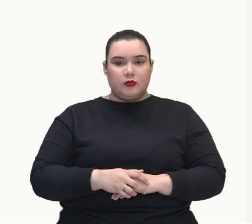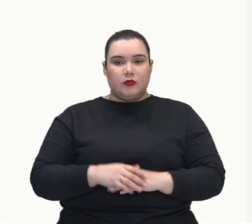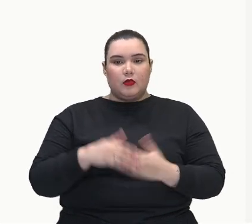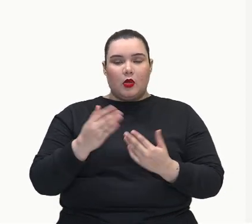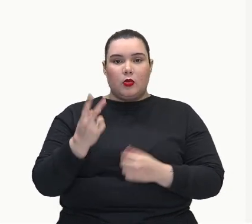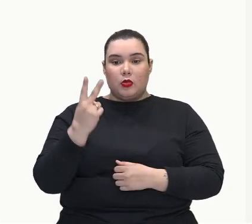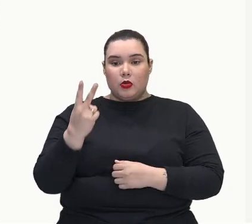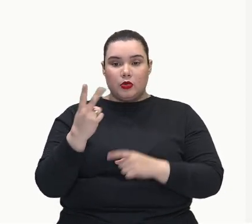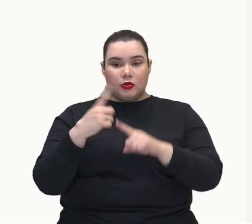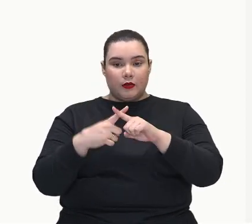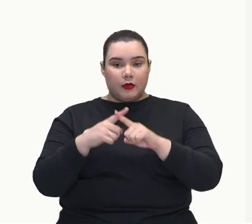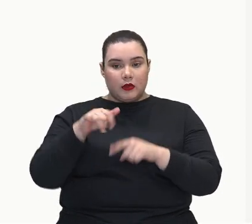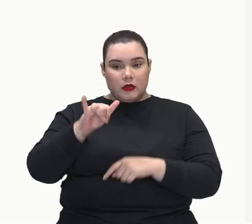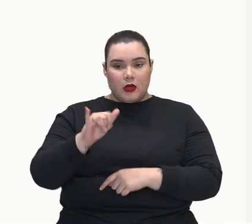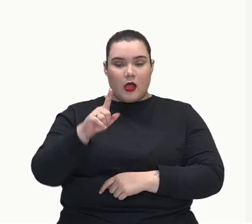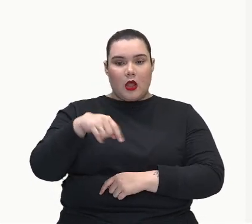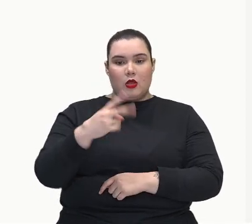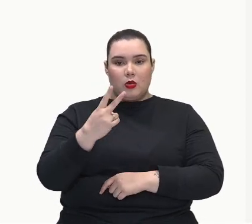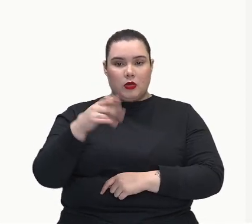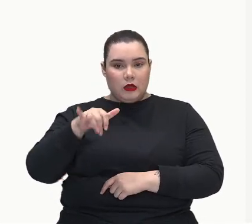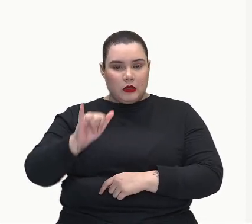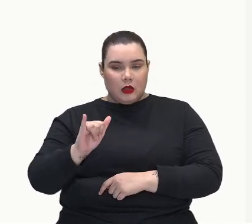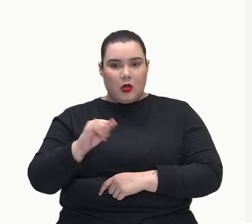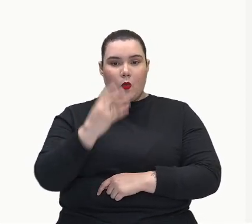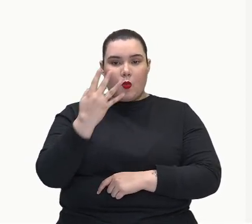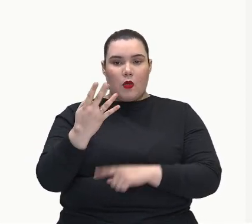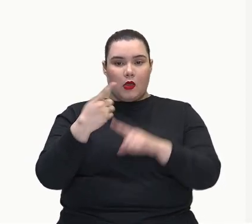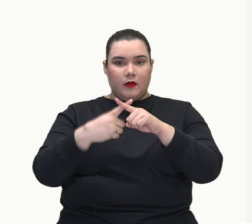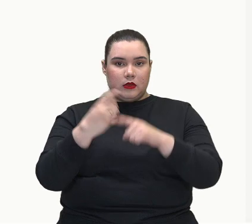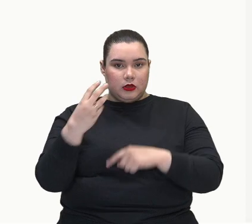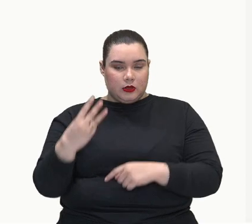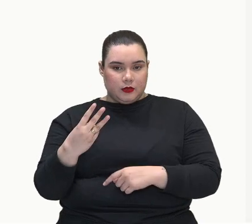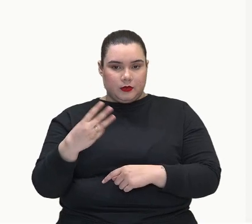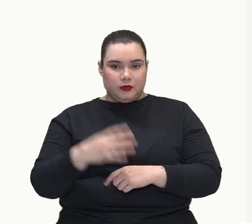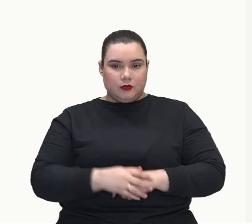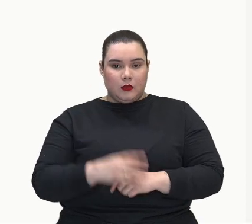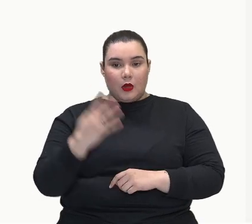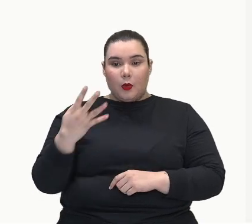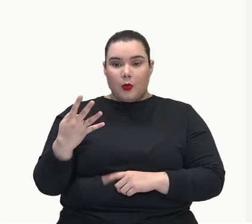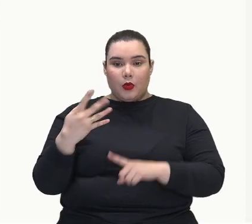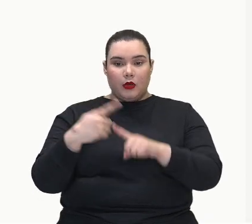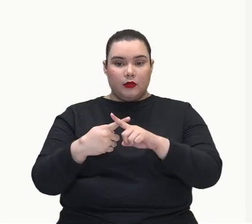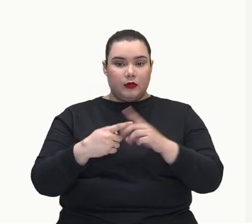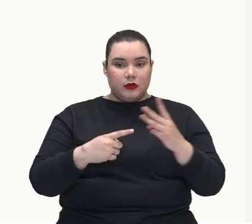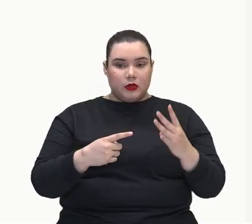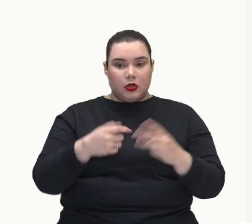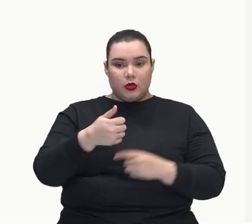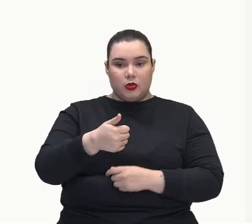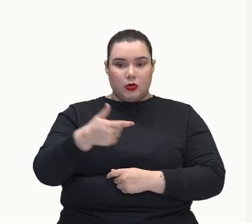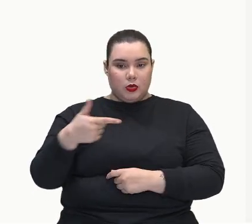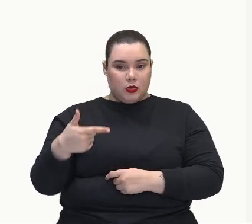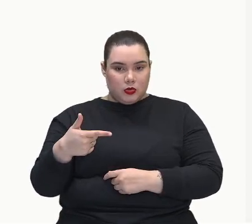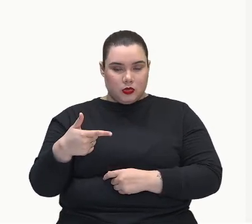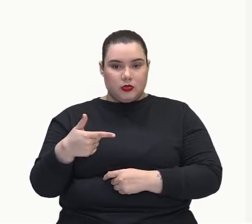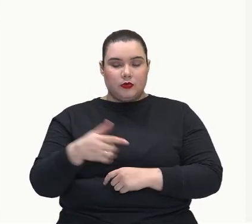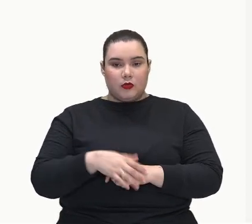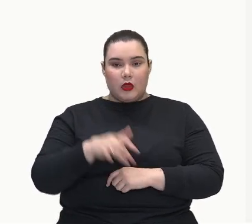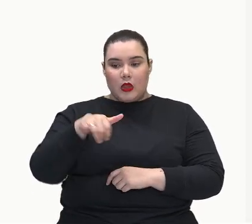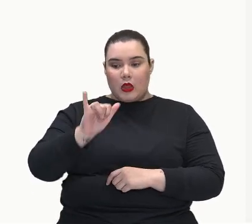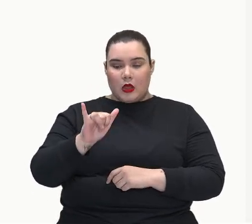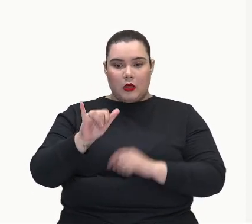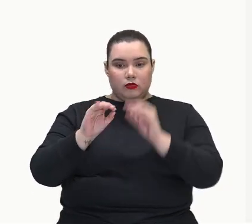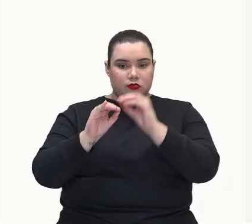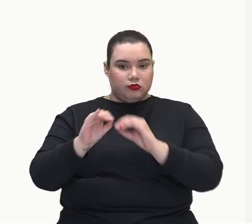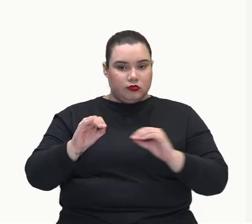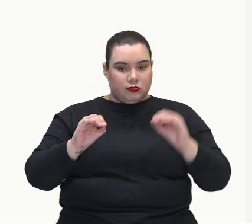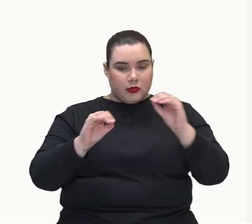y, que é 2y, e 4 vezes 3. 4 vezes 3 dá 12. O y a gente passa